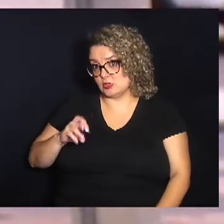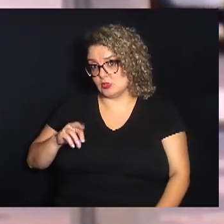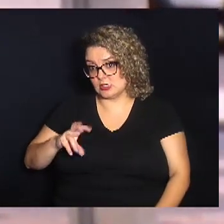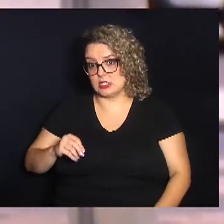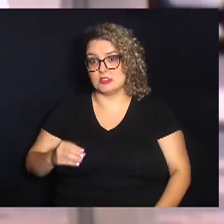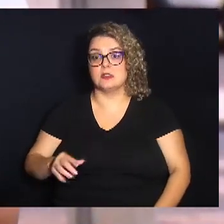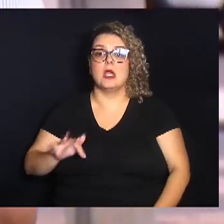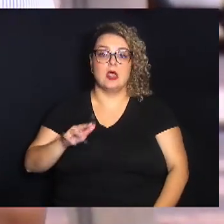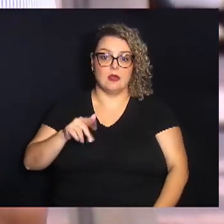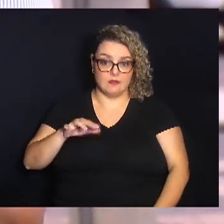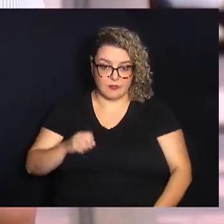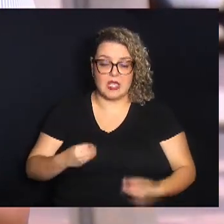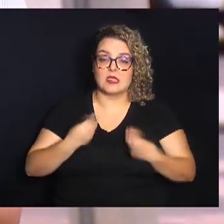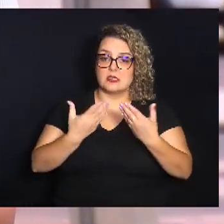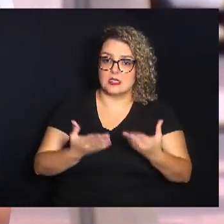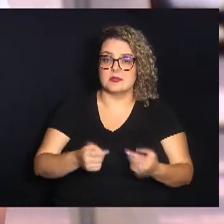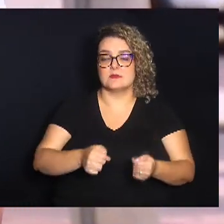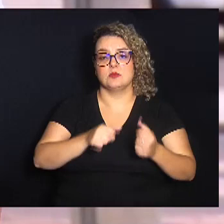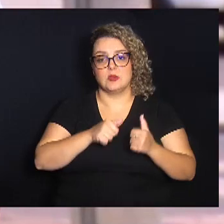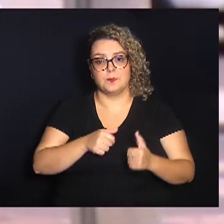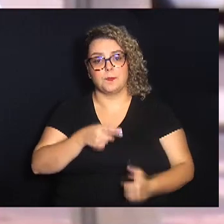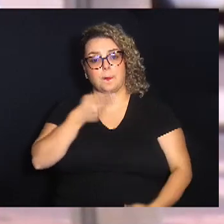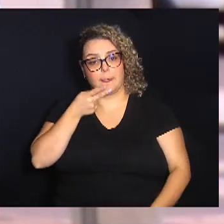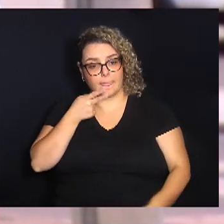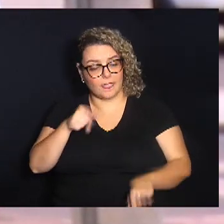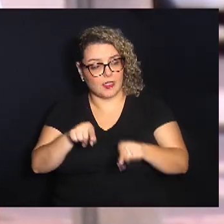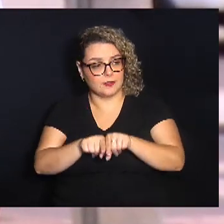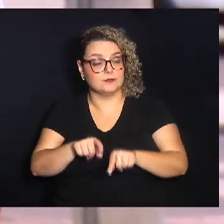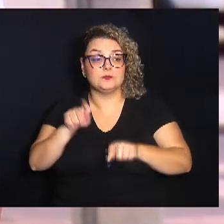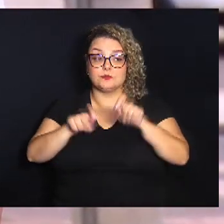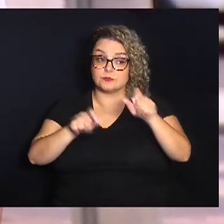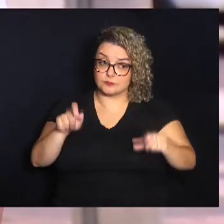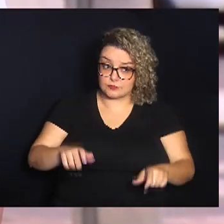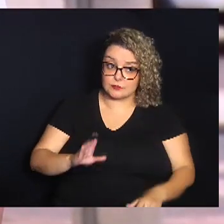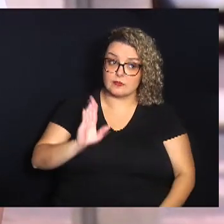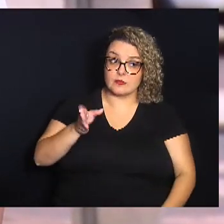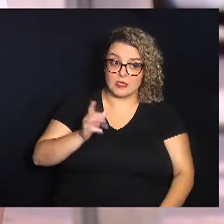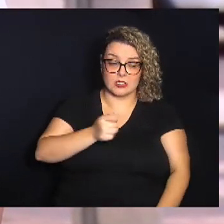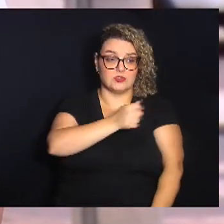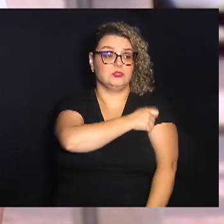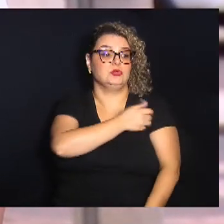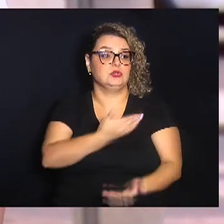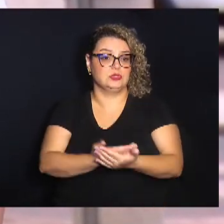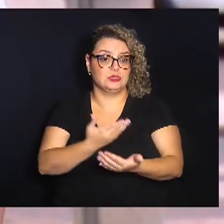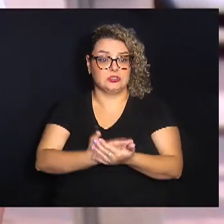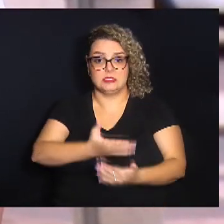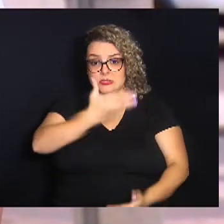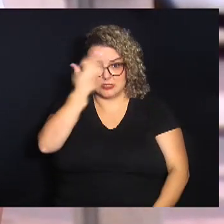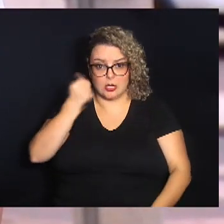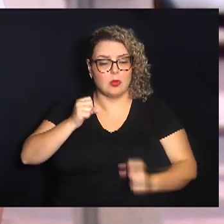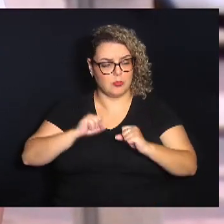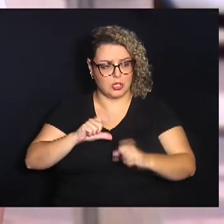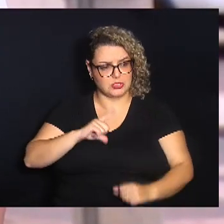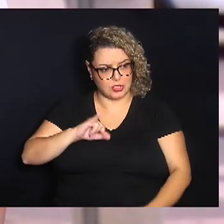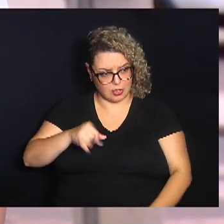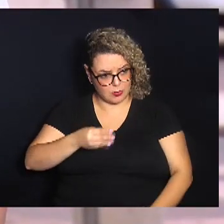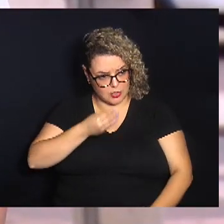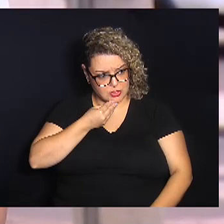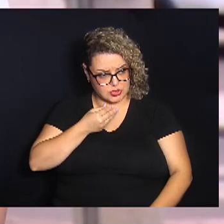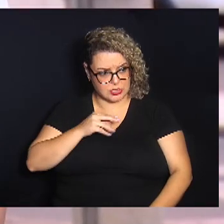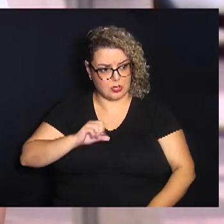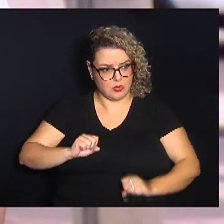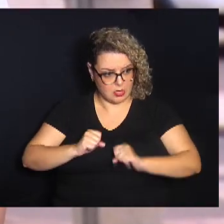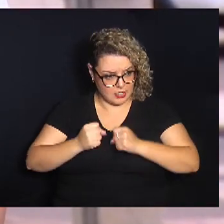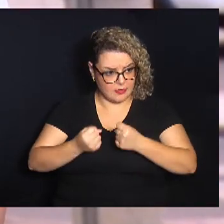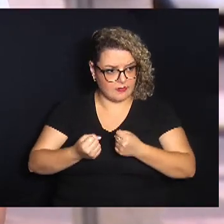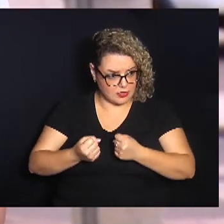que você acabou de mencionar. Então as pessoas que já estudaram e esqueceram, elas podem ter a oportunidade de ter aquele reforço para